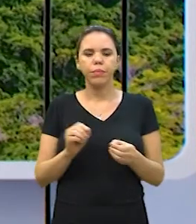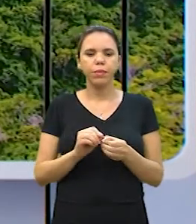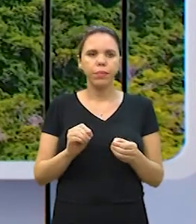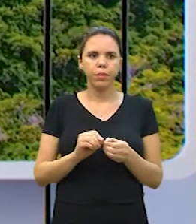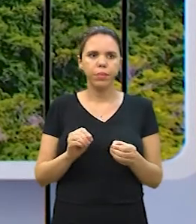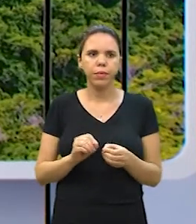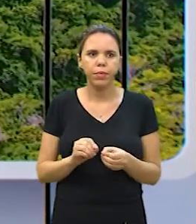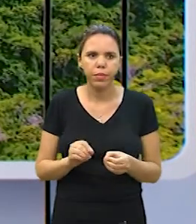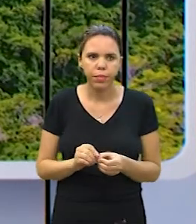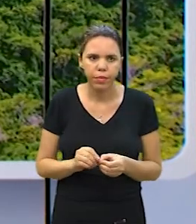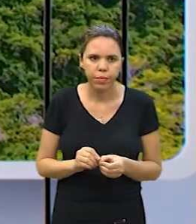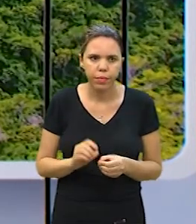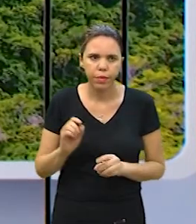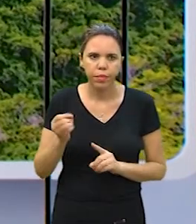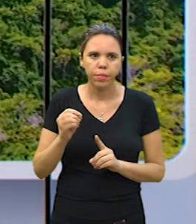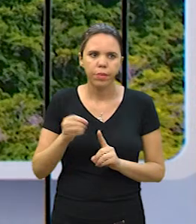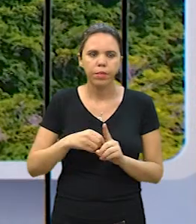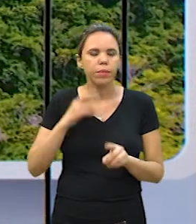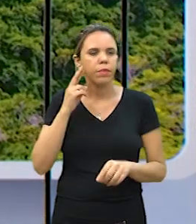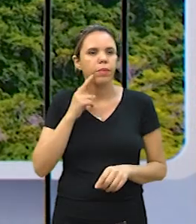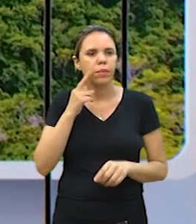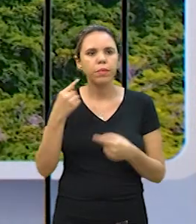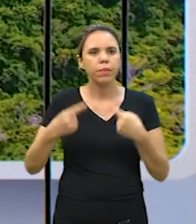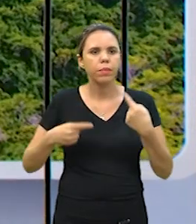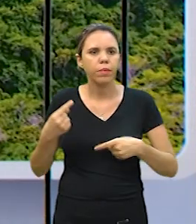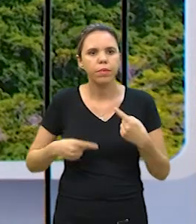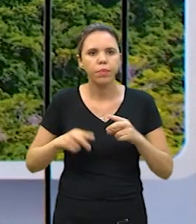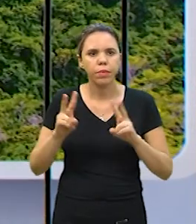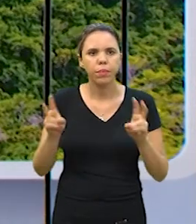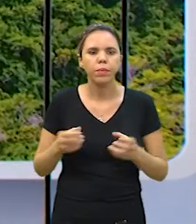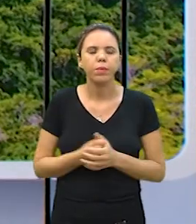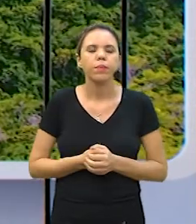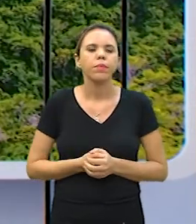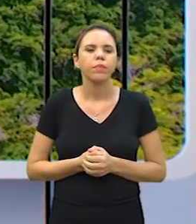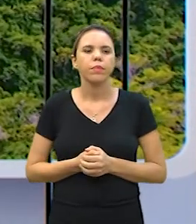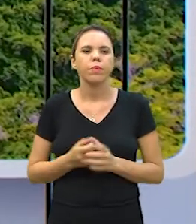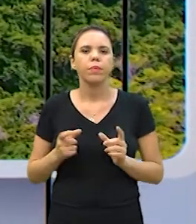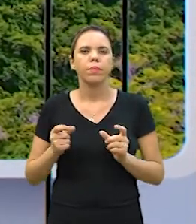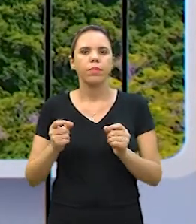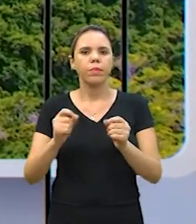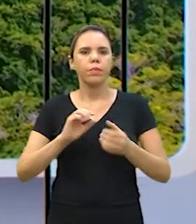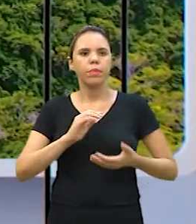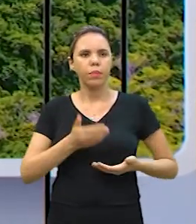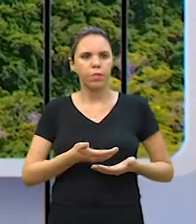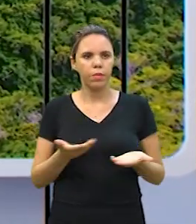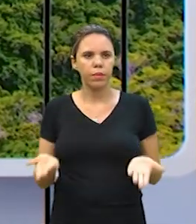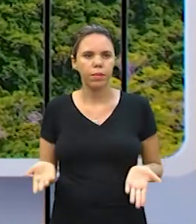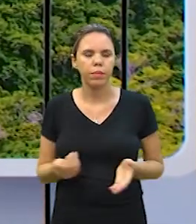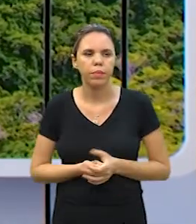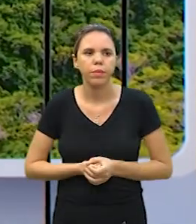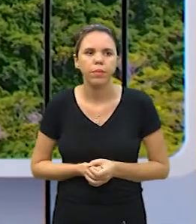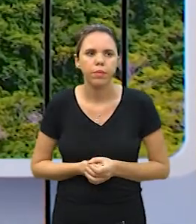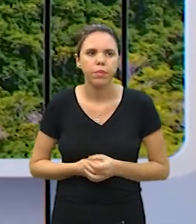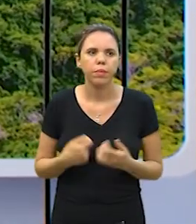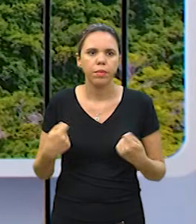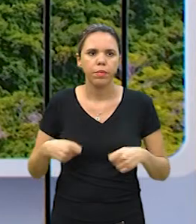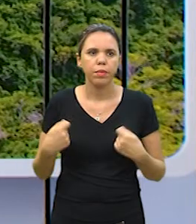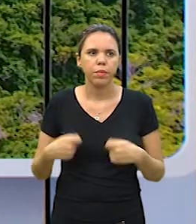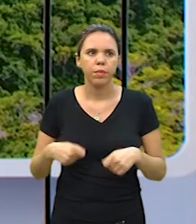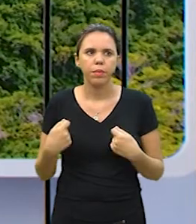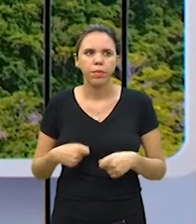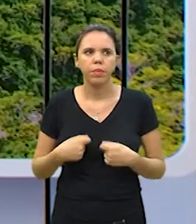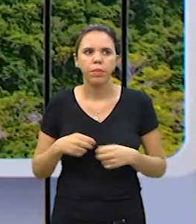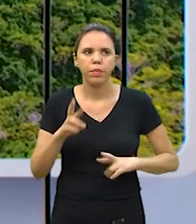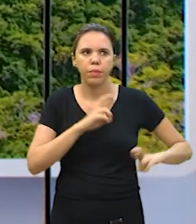né, fazer que esse Outubro Rosa seja uma discussão sobre o câncer de mama, né, sobre a